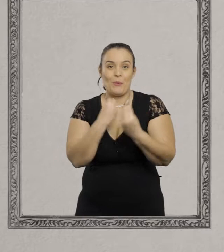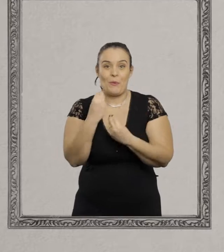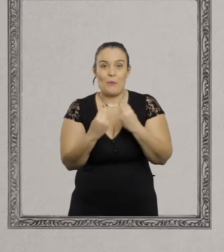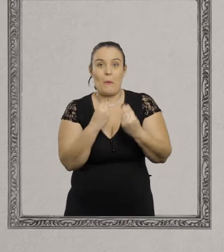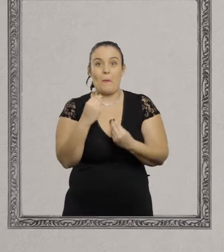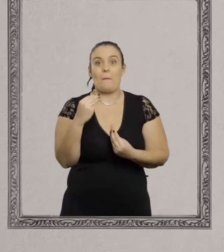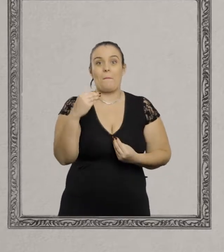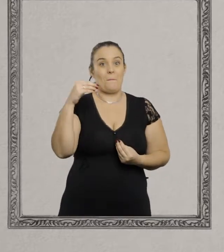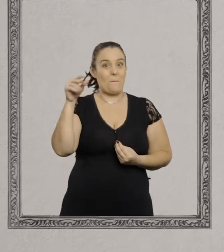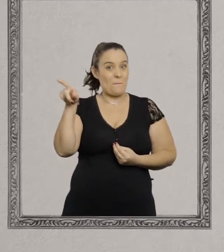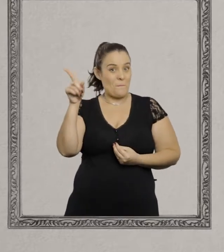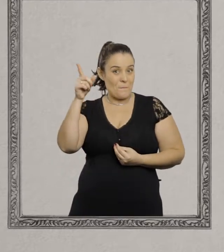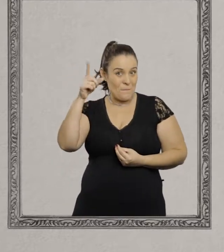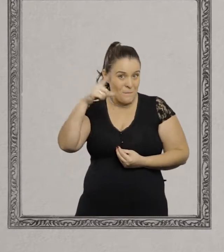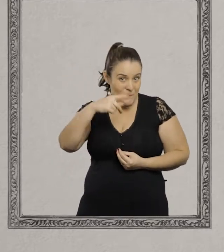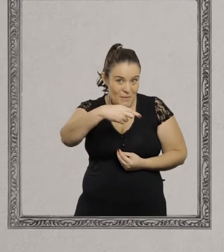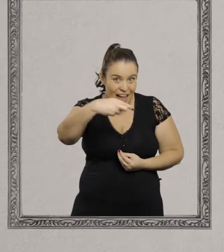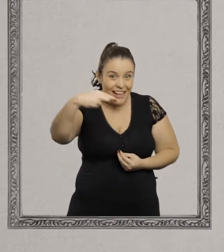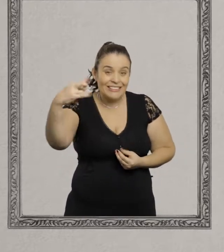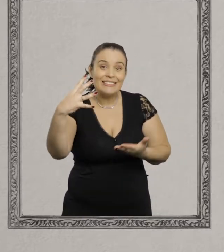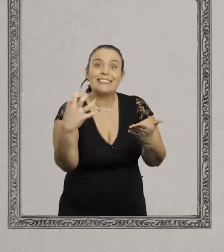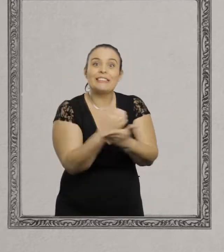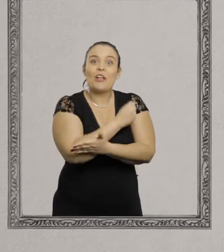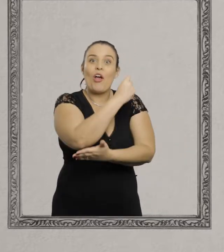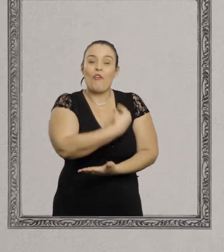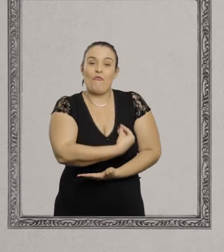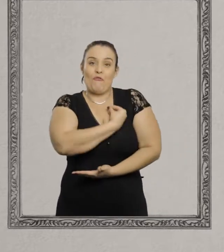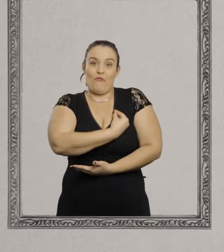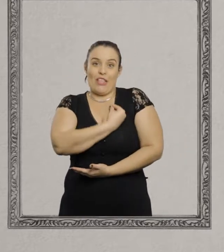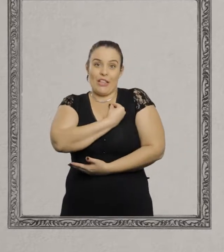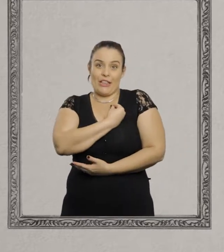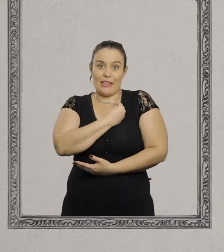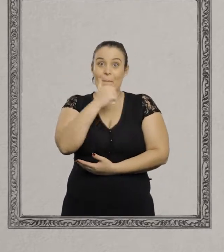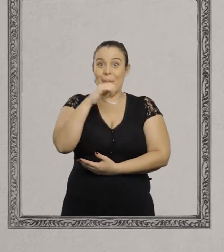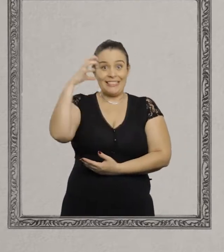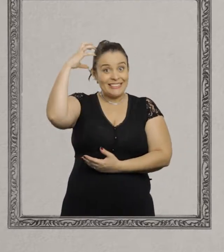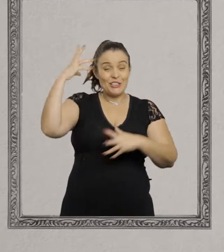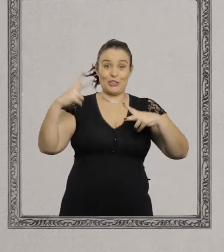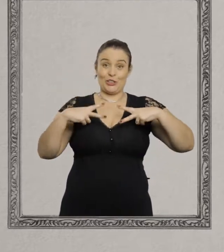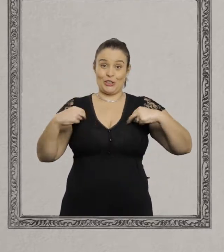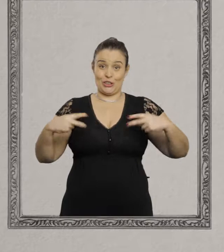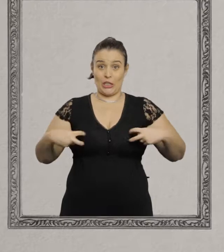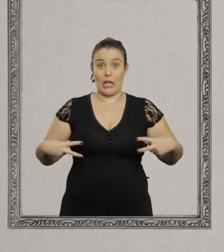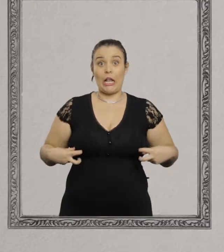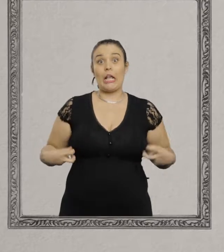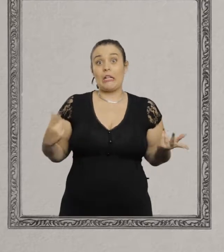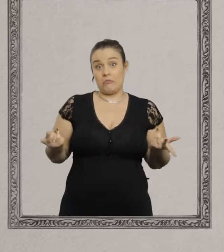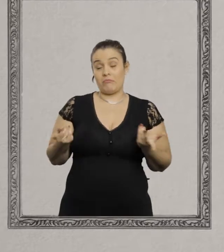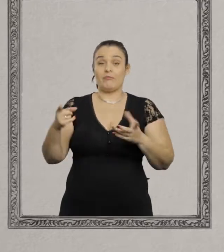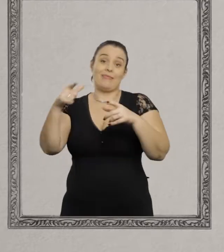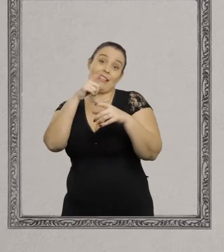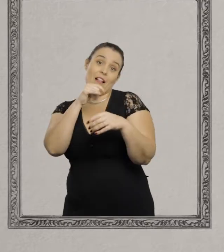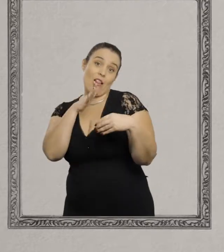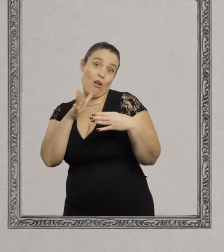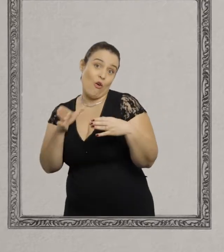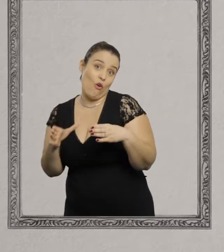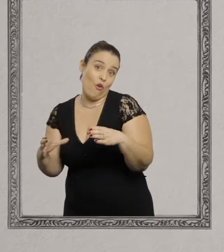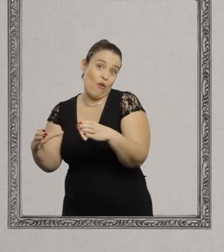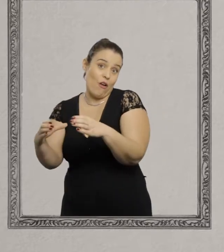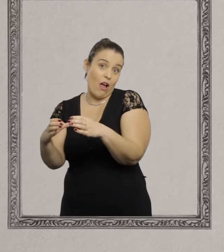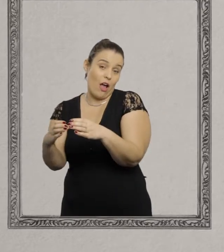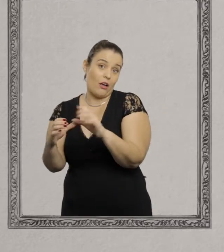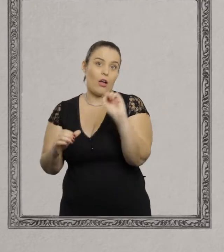Eu poderia contar como Peter salvou a vida da princesa Tigrinha na Lagoa das Sereias, transformando-a numa